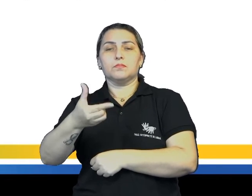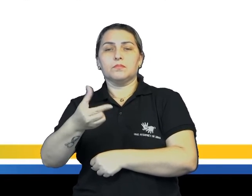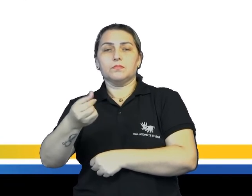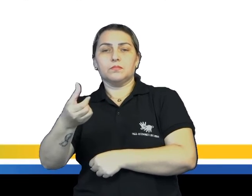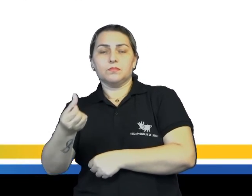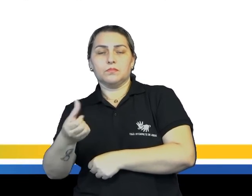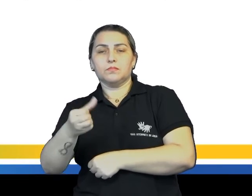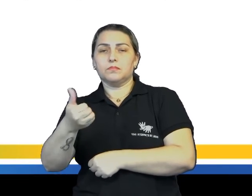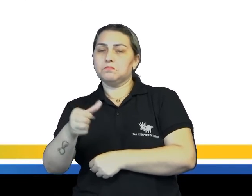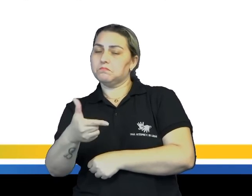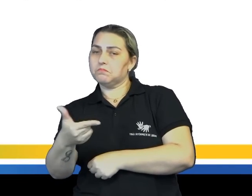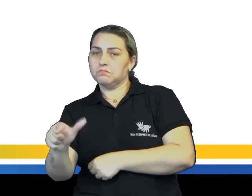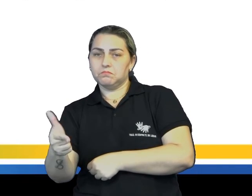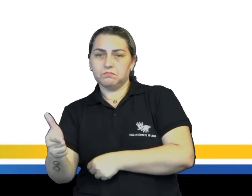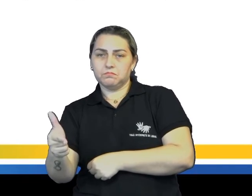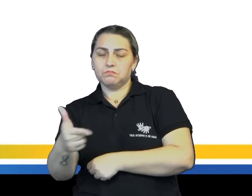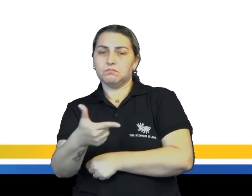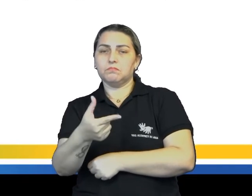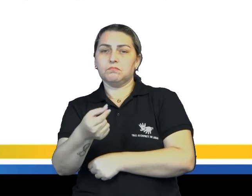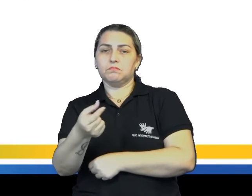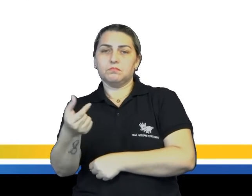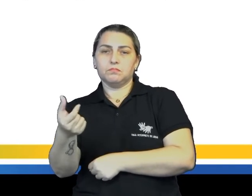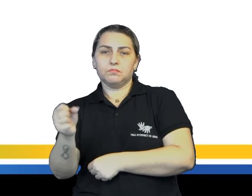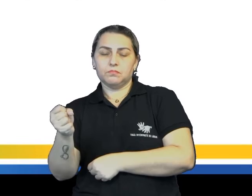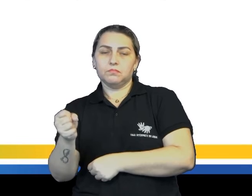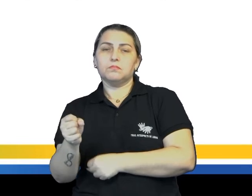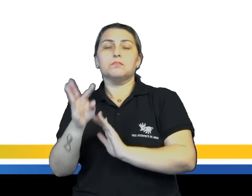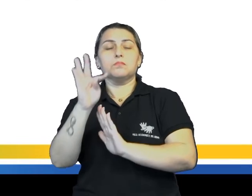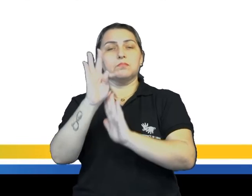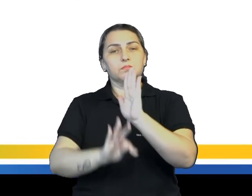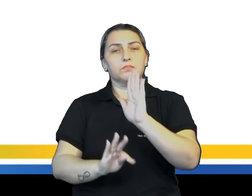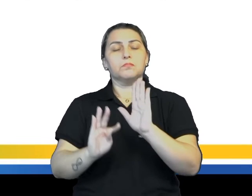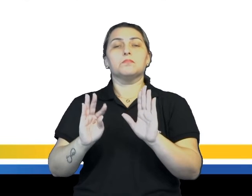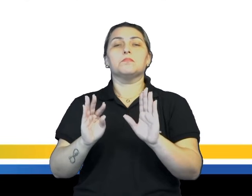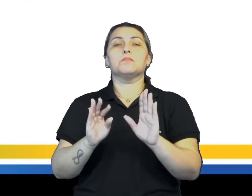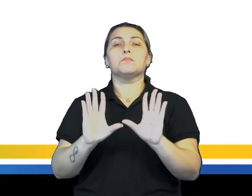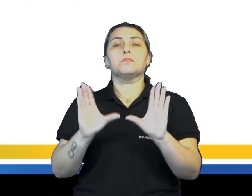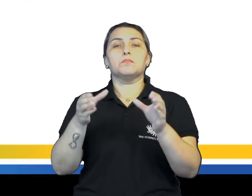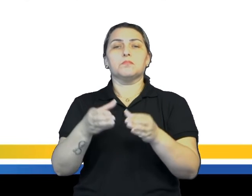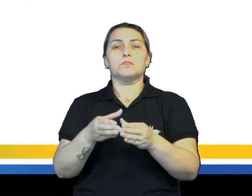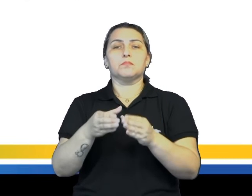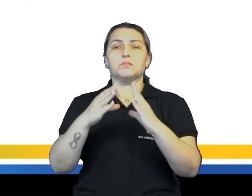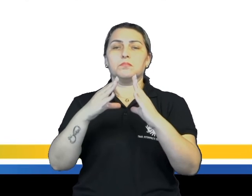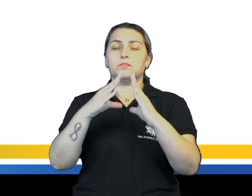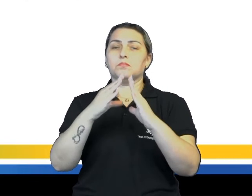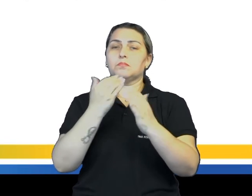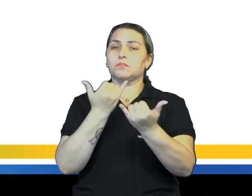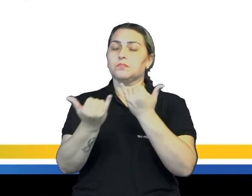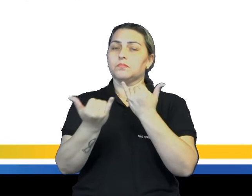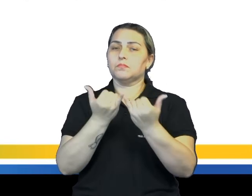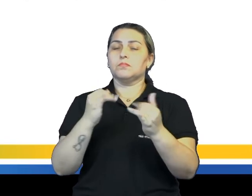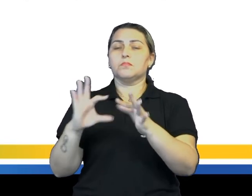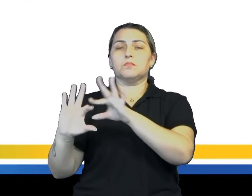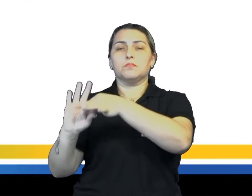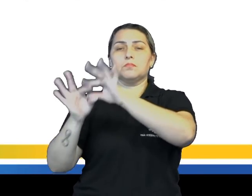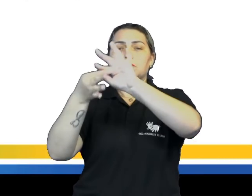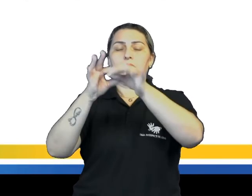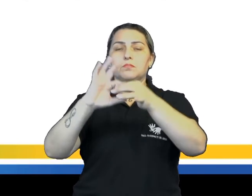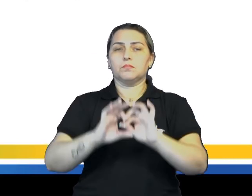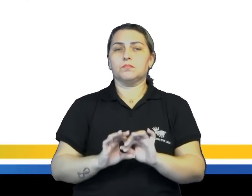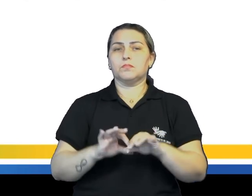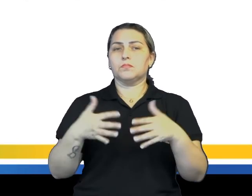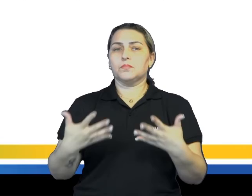quando não houve edições. Considerando o texto, os Jogos dos Povos Indígenas assemelham-se aos Jogos Olímpicos em relação a